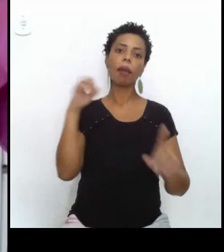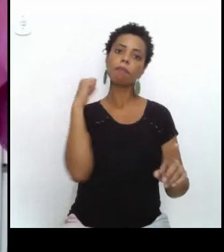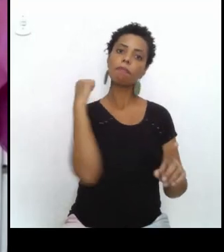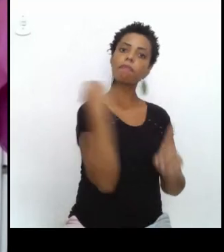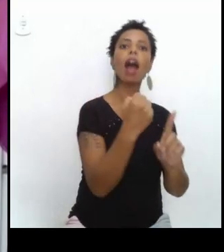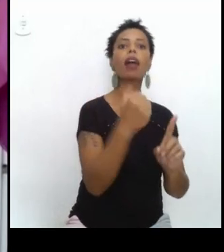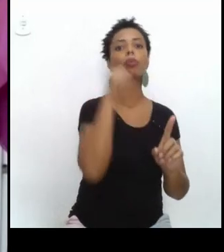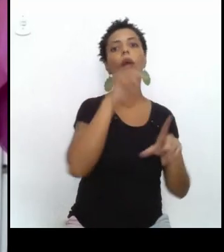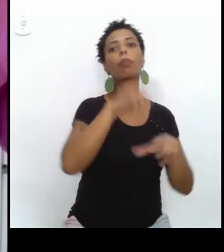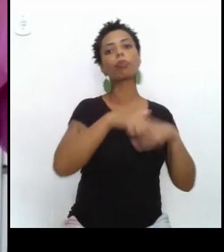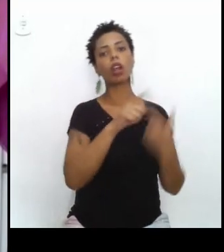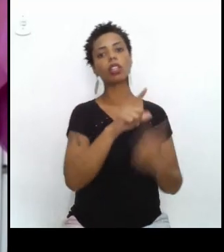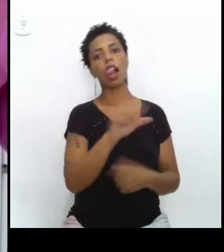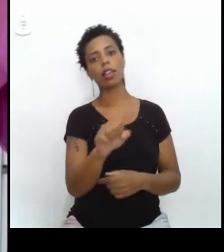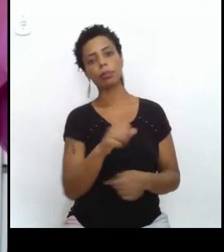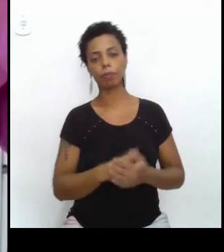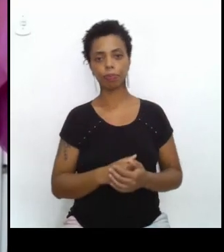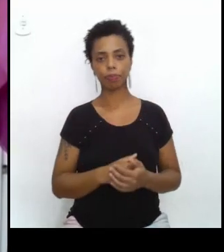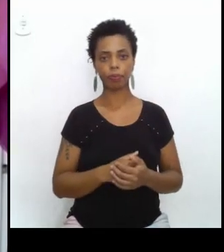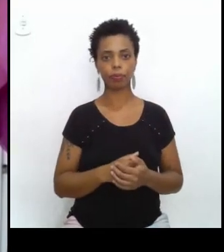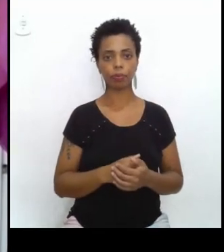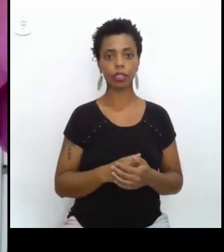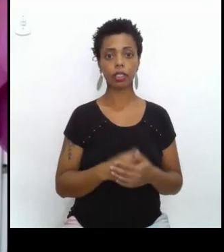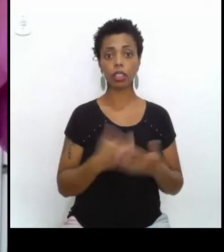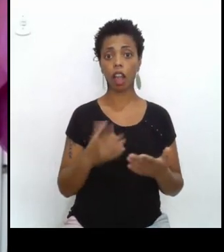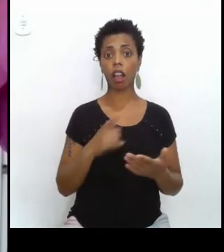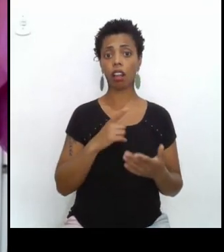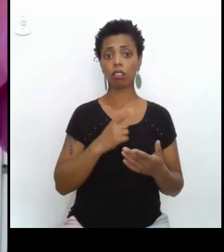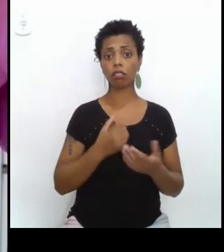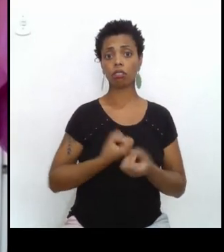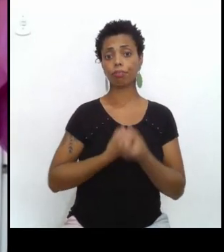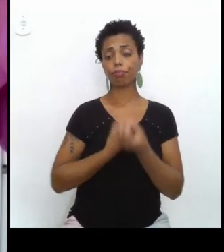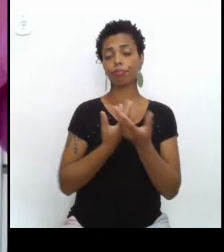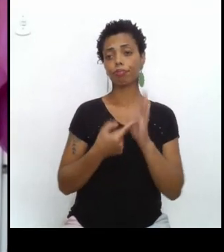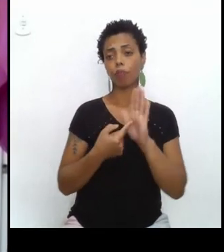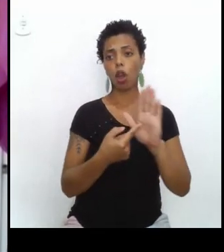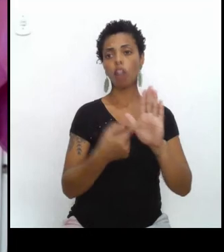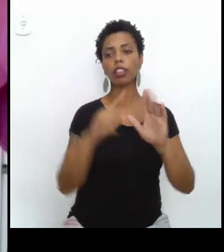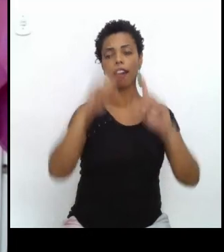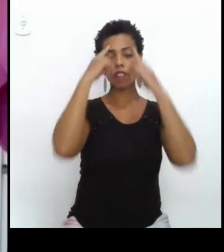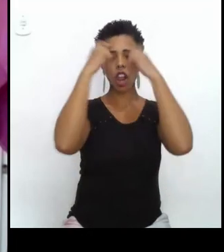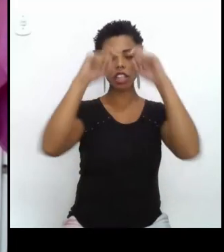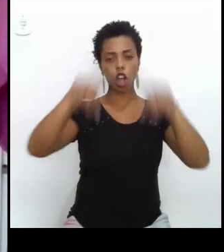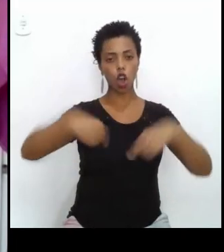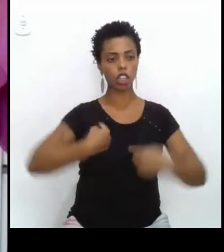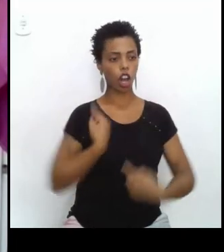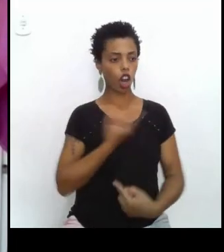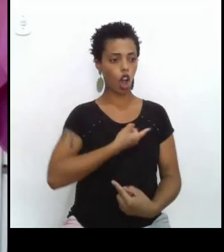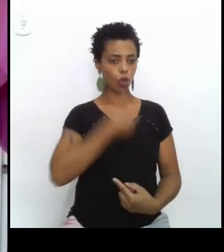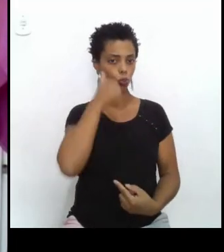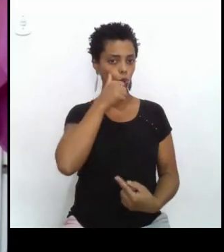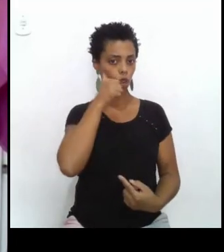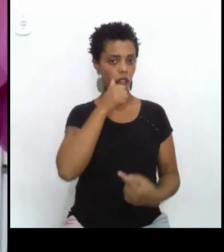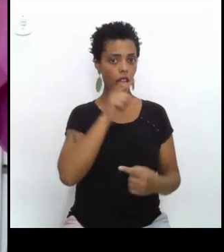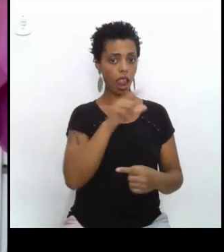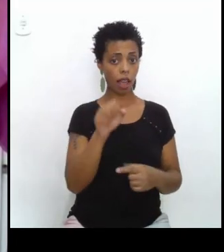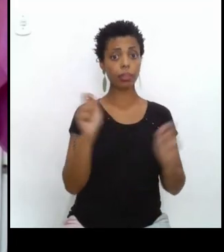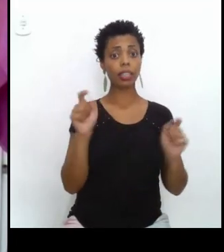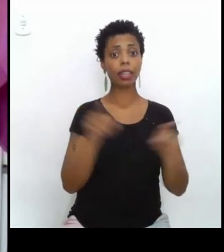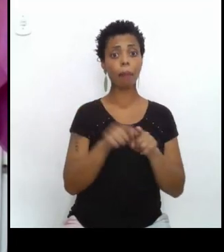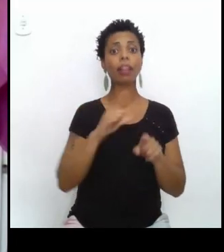dentro disso das expressões que a gente tem como violência para nós mulheres lésbicas importante a gente fala também sobre o estupro coletivo